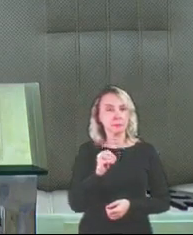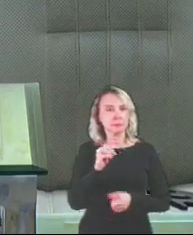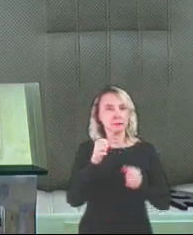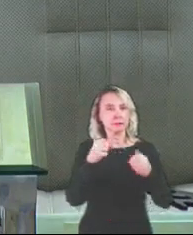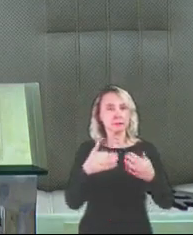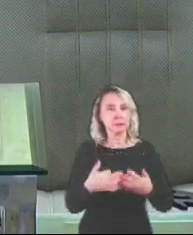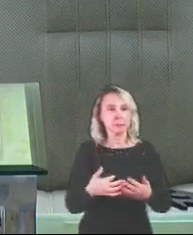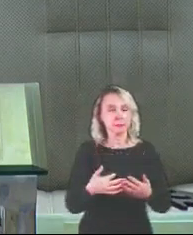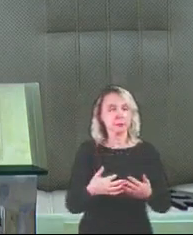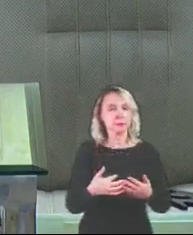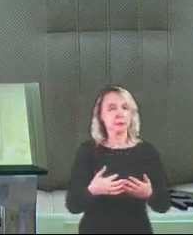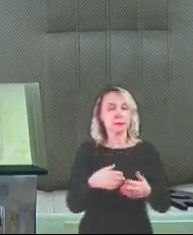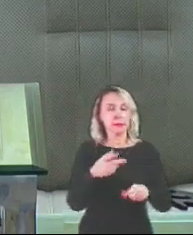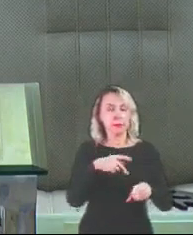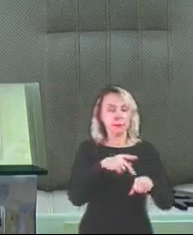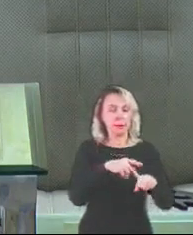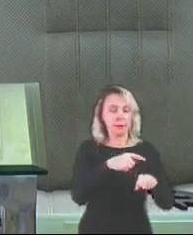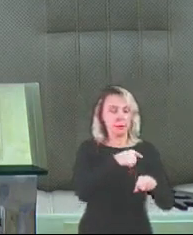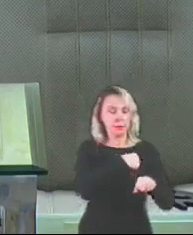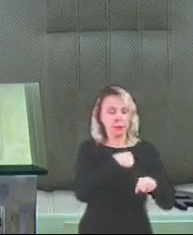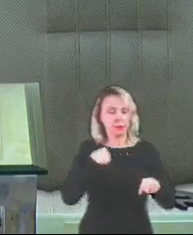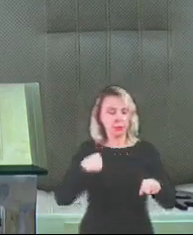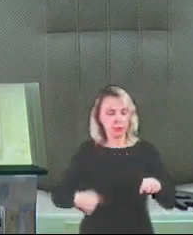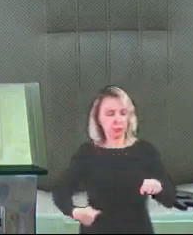querem investir